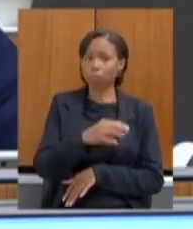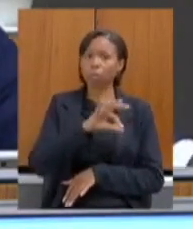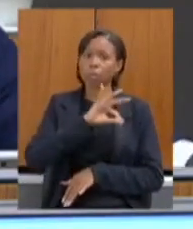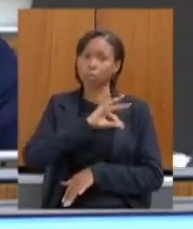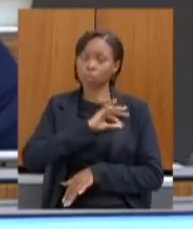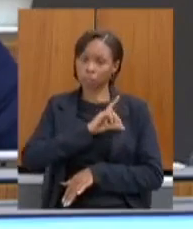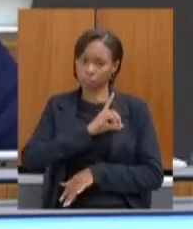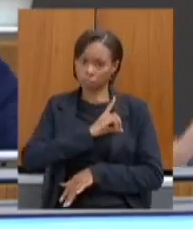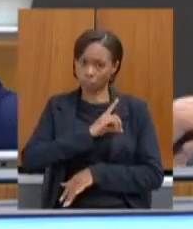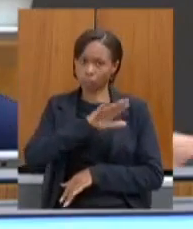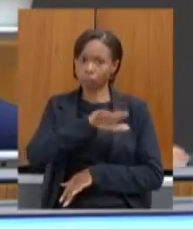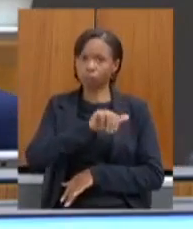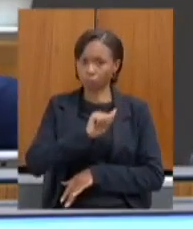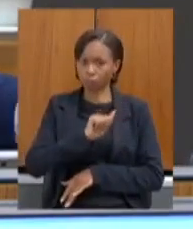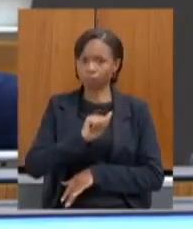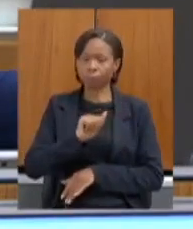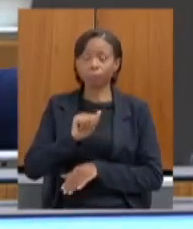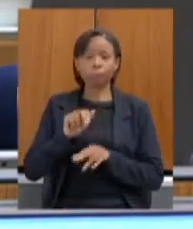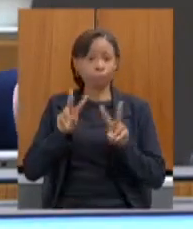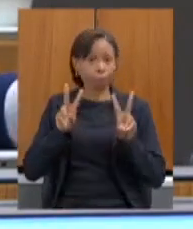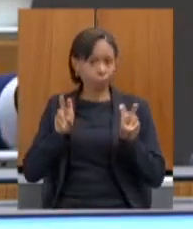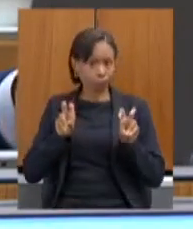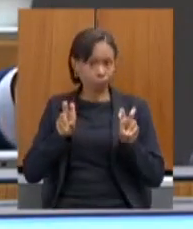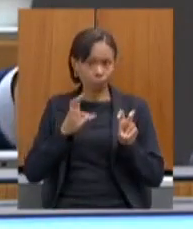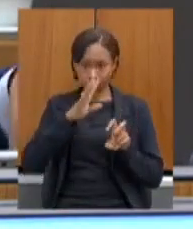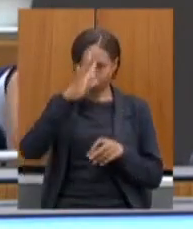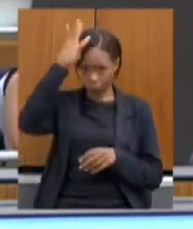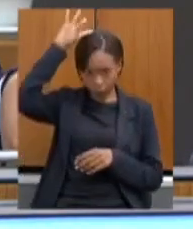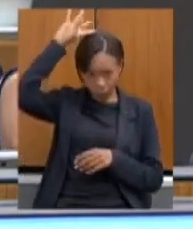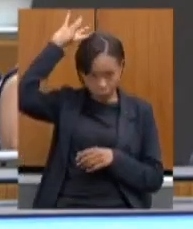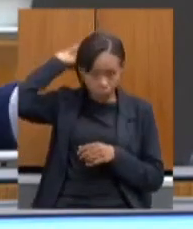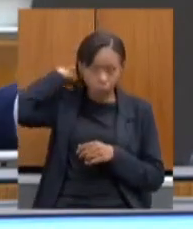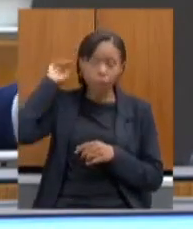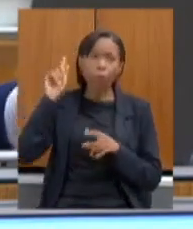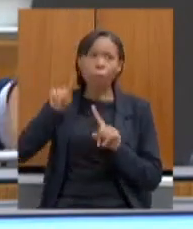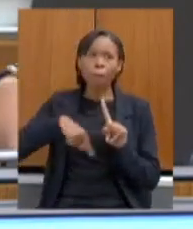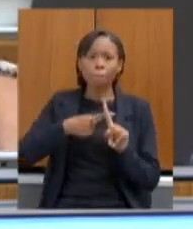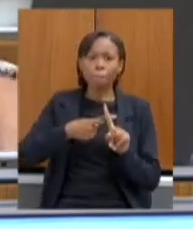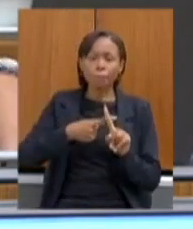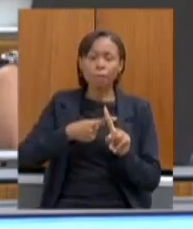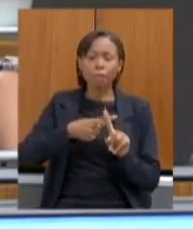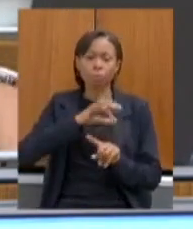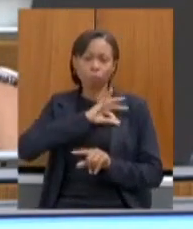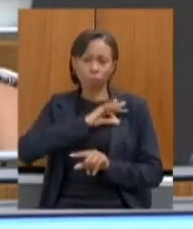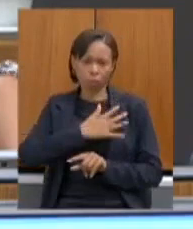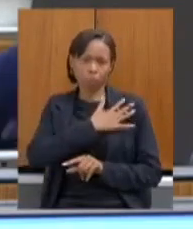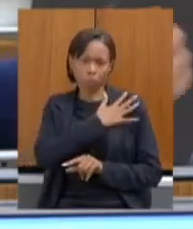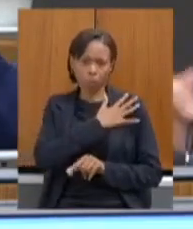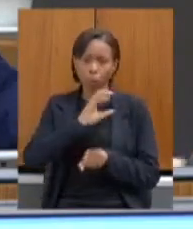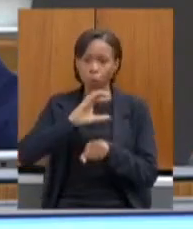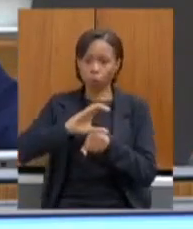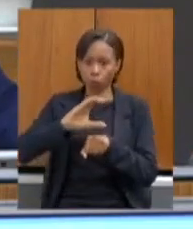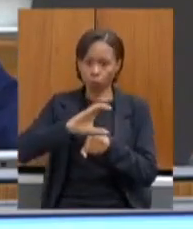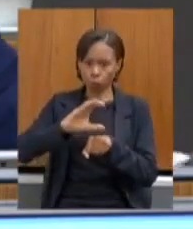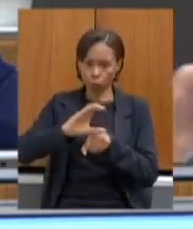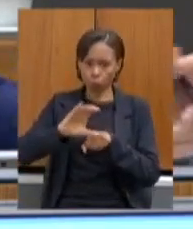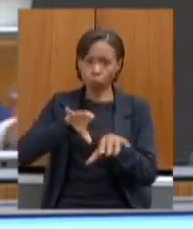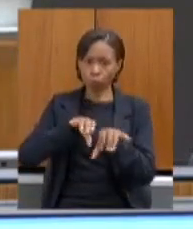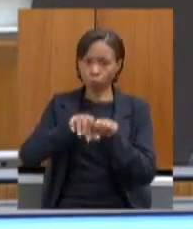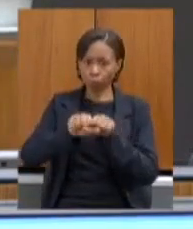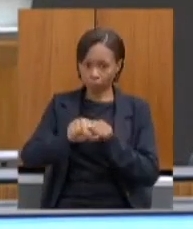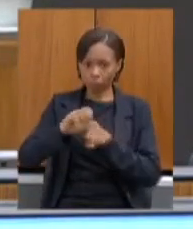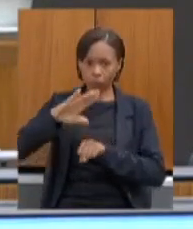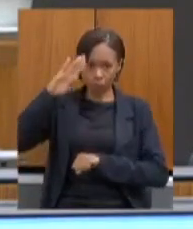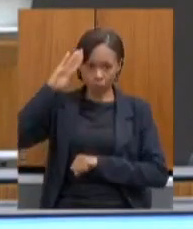sobre bombeiros militares e policiais militares, o curso de formação de soldados dos bombeiros militares inicialmente